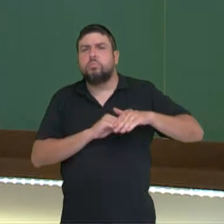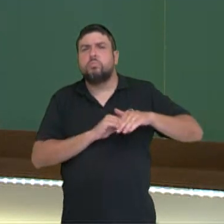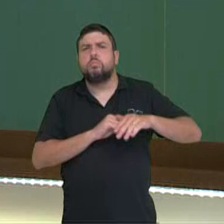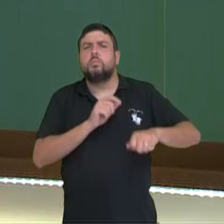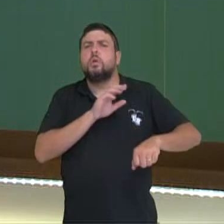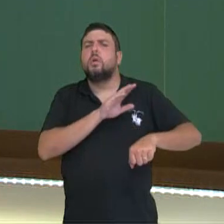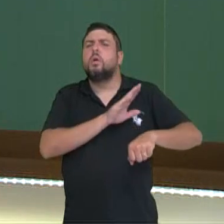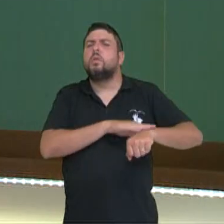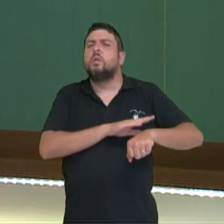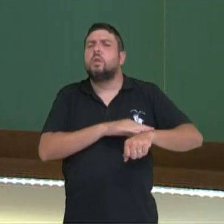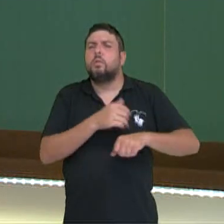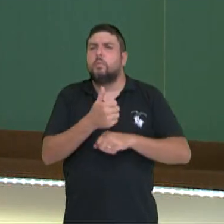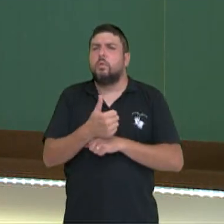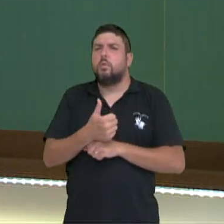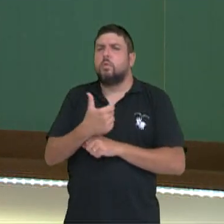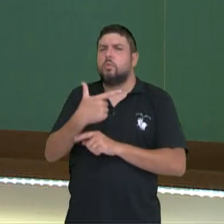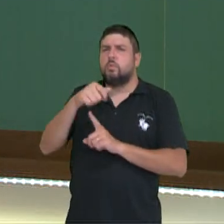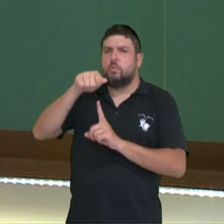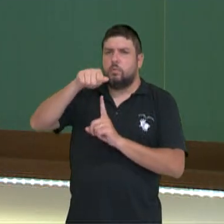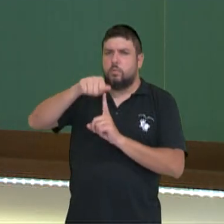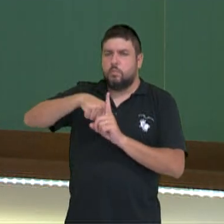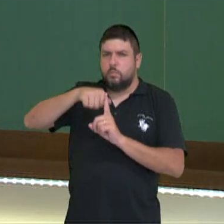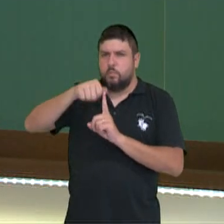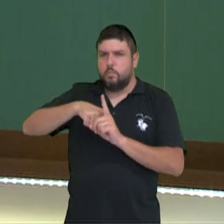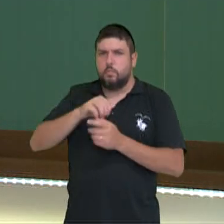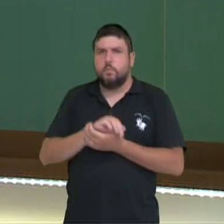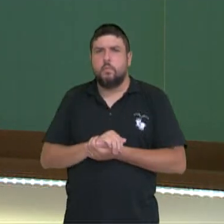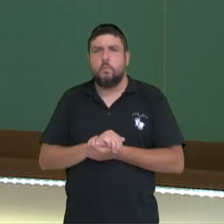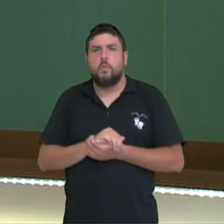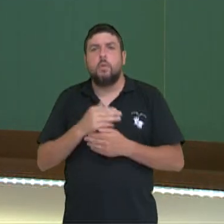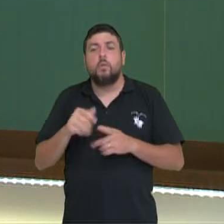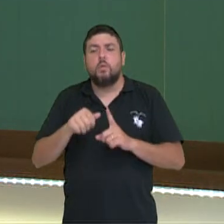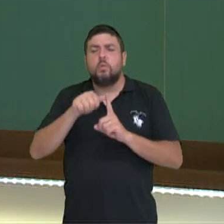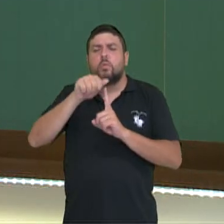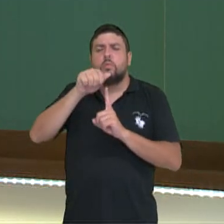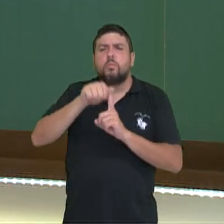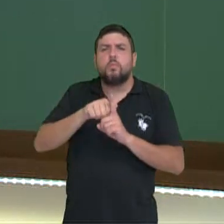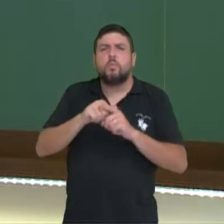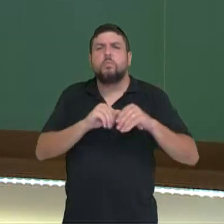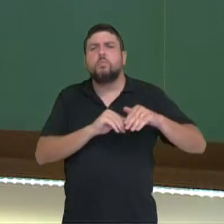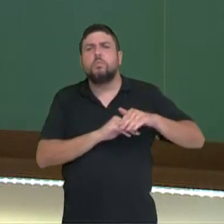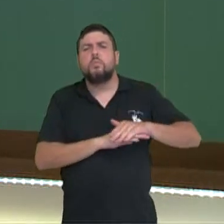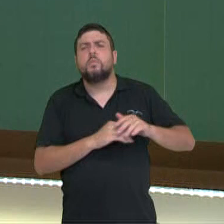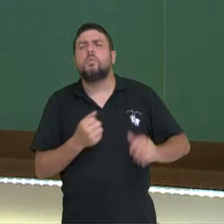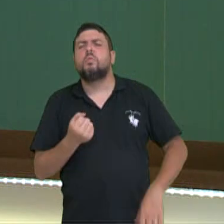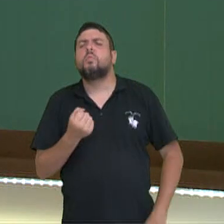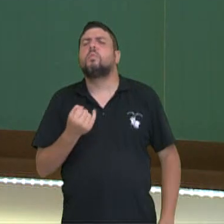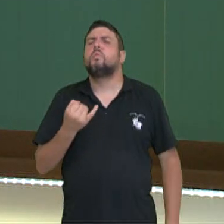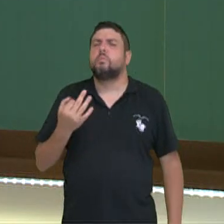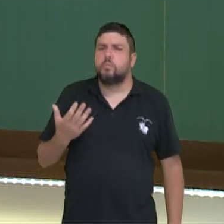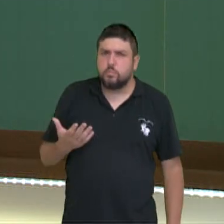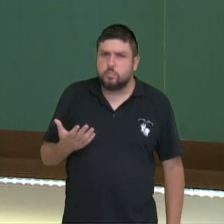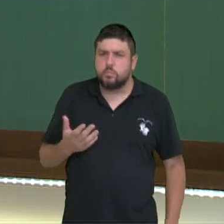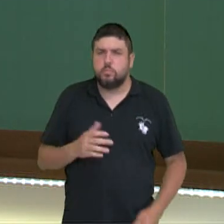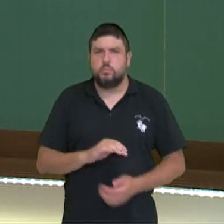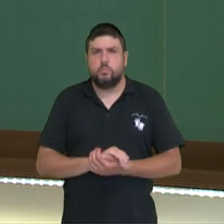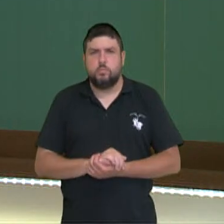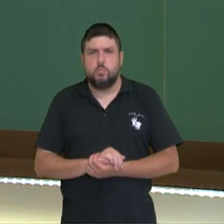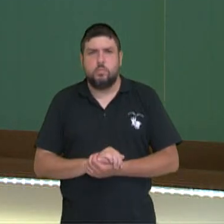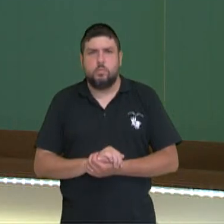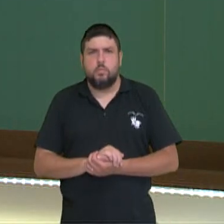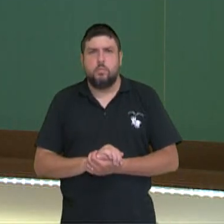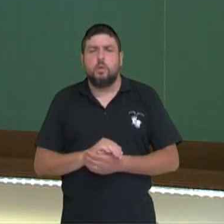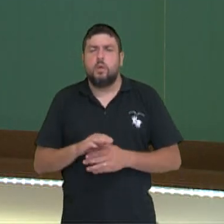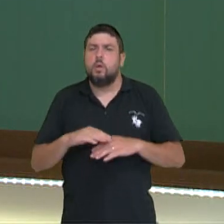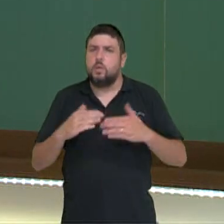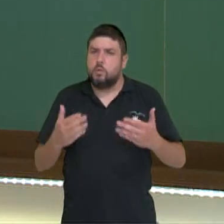meses. Quanto que ela deve poupar por mês? Então, essa é a primeira pergunta. Quanto que ela deve poupar todo mês? Então, aqui você tem todas